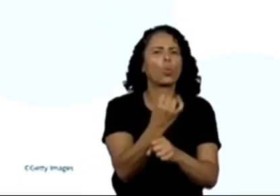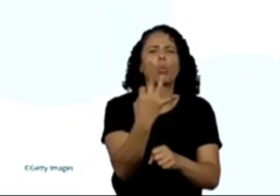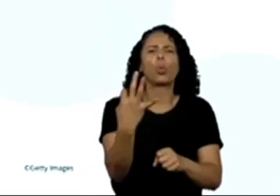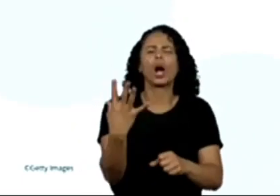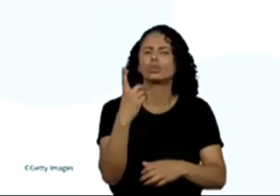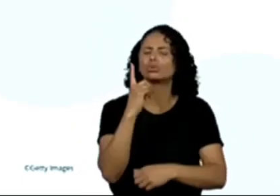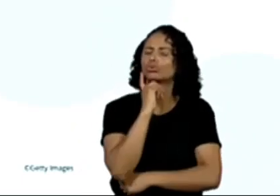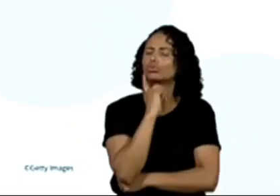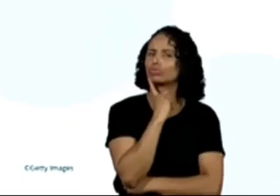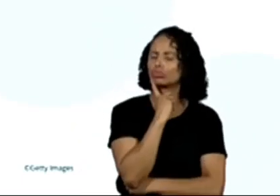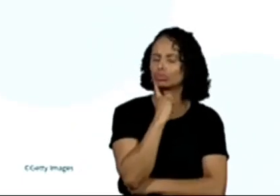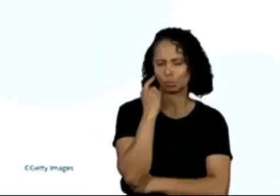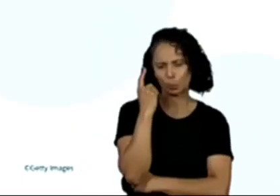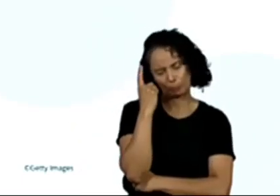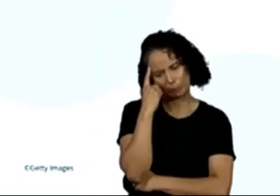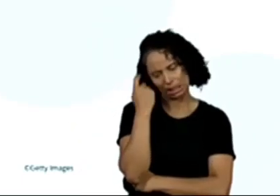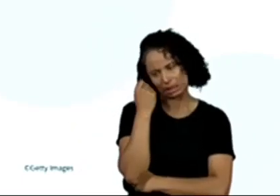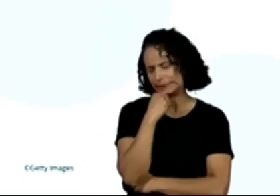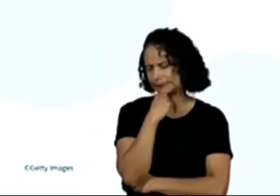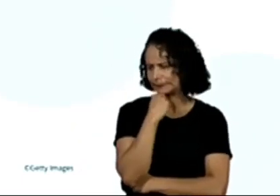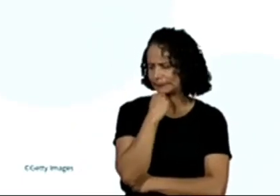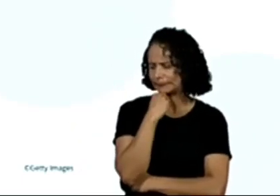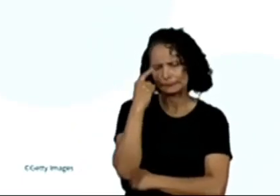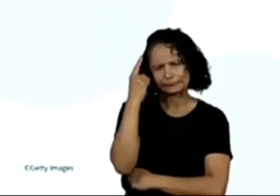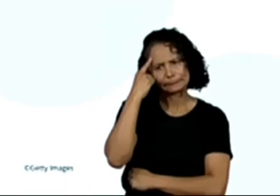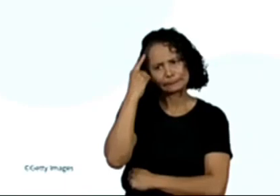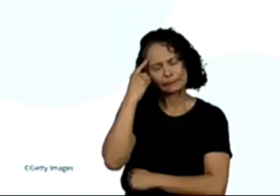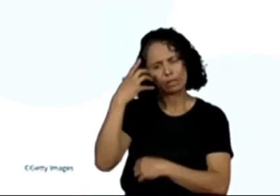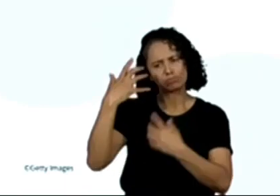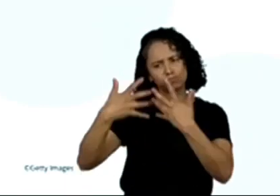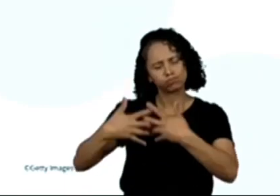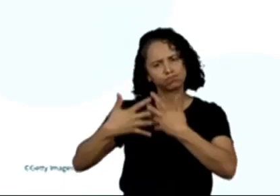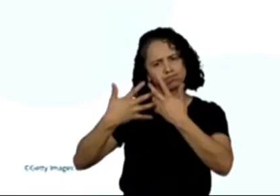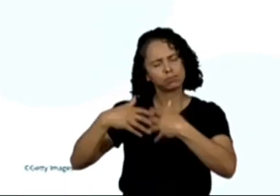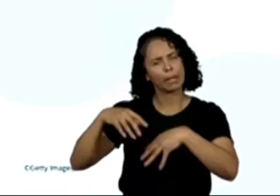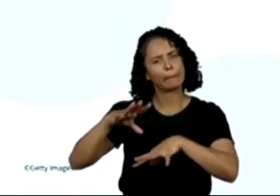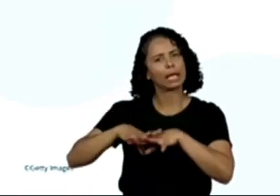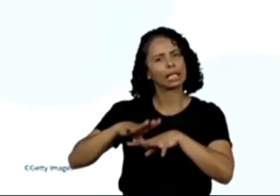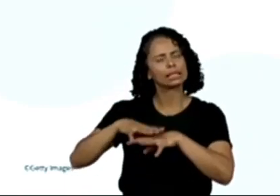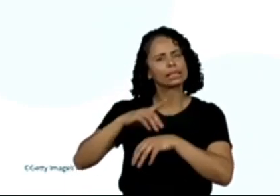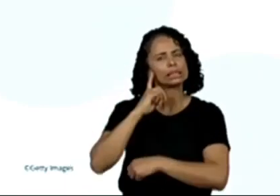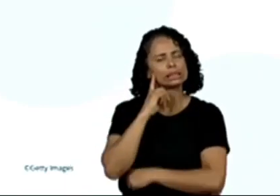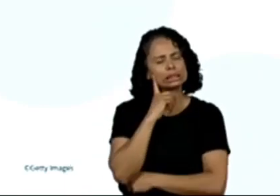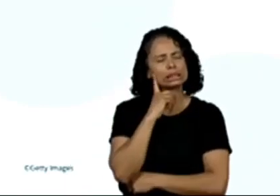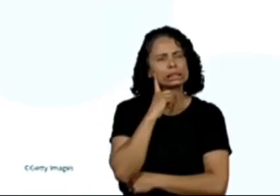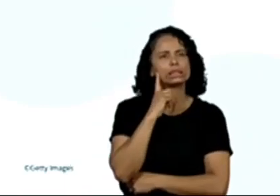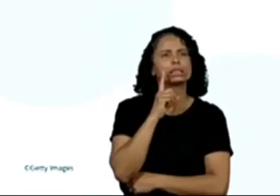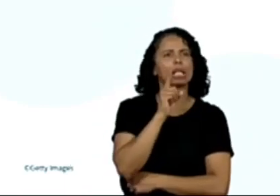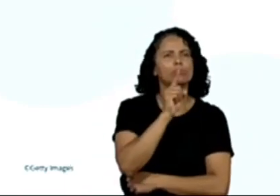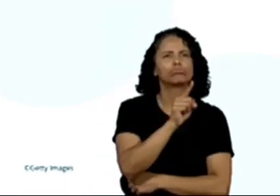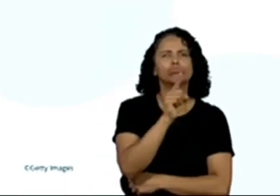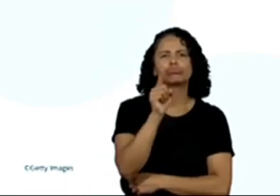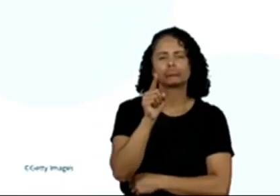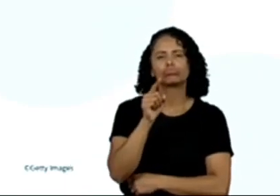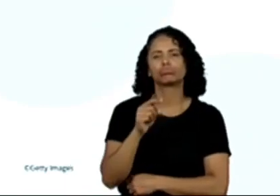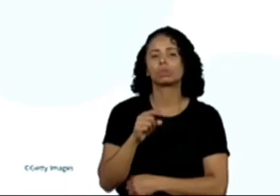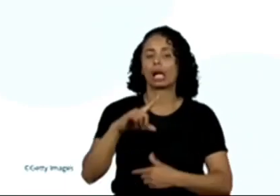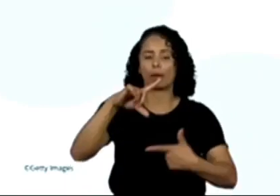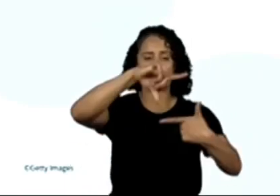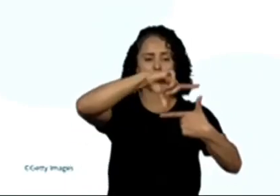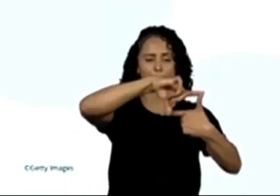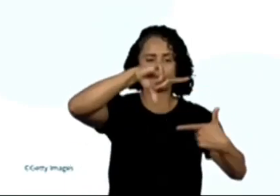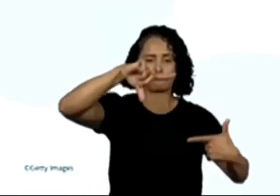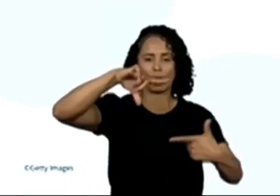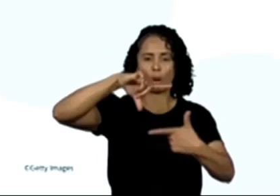que eu tenho que fazer. A gente observa, olhando para as 2 pizzas, que cada uma foi dividida em 6 partes. 6 partes.